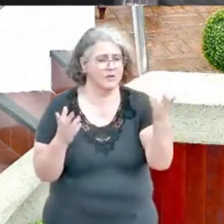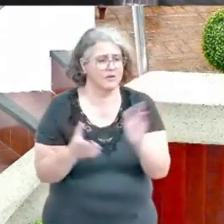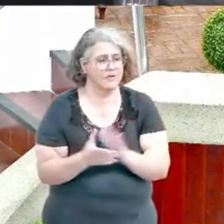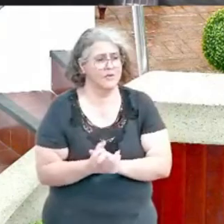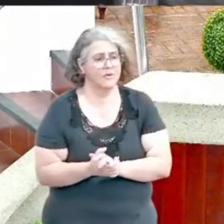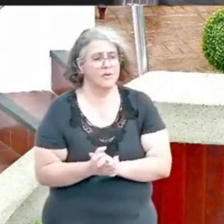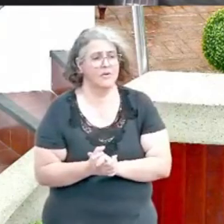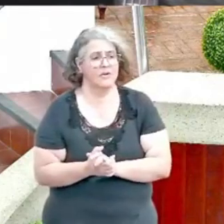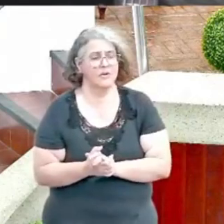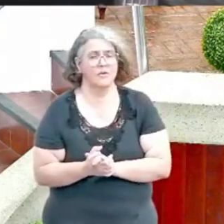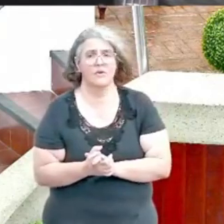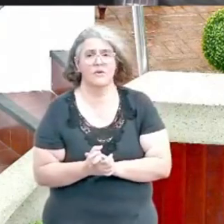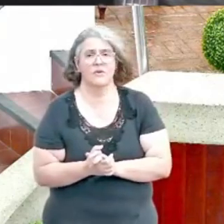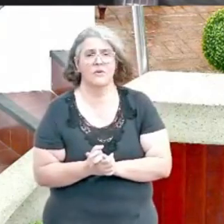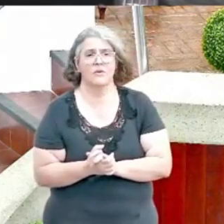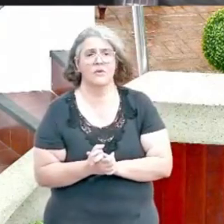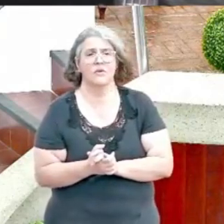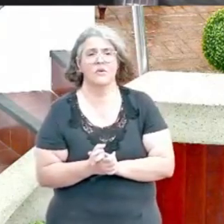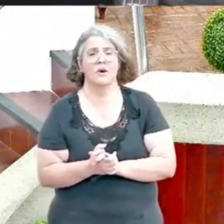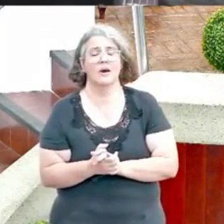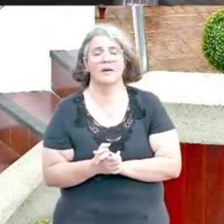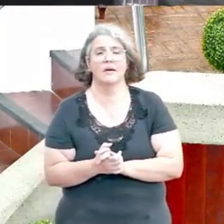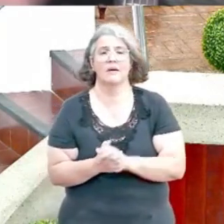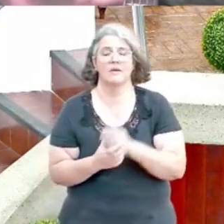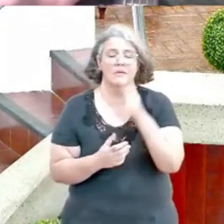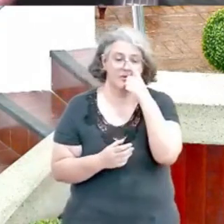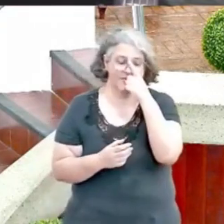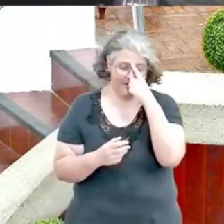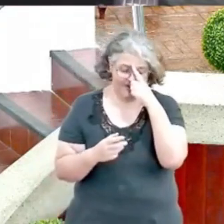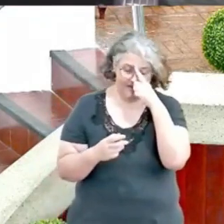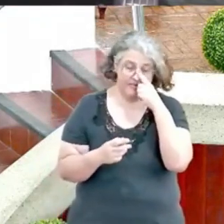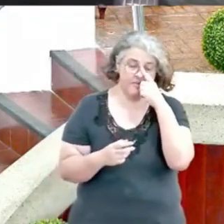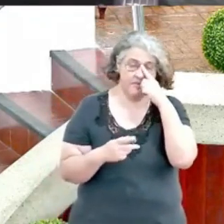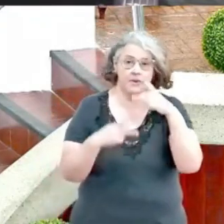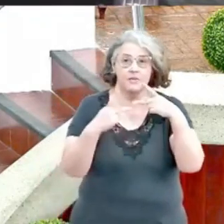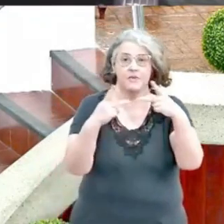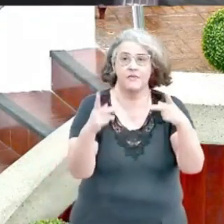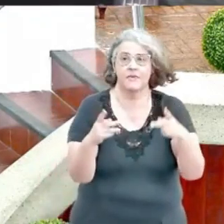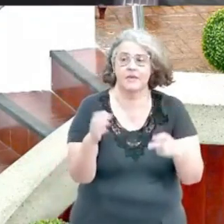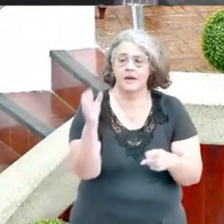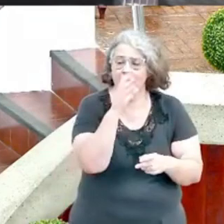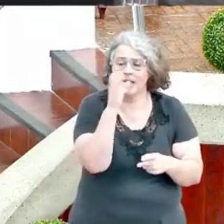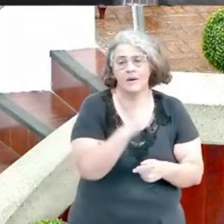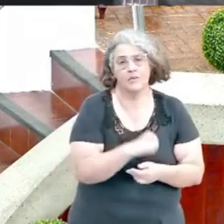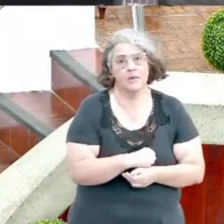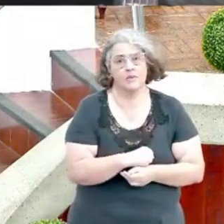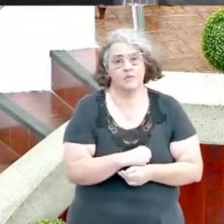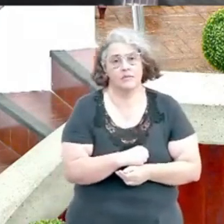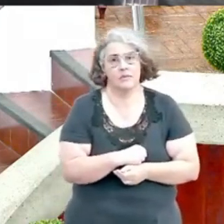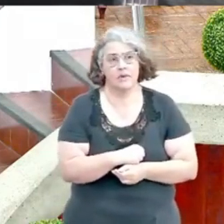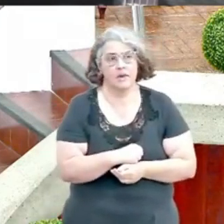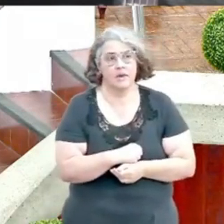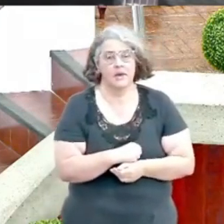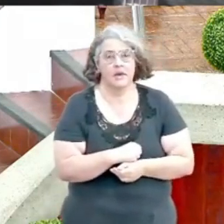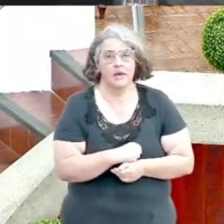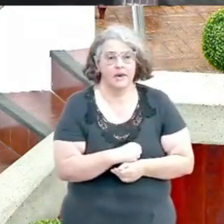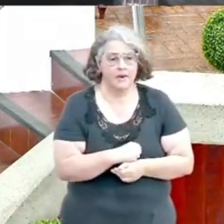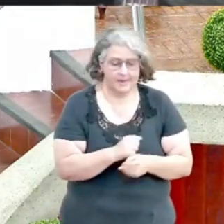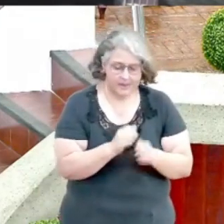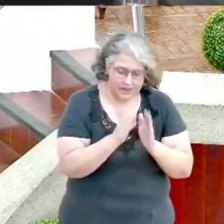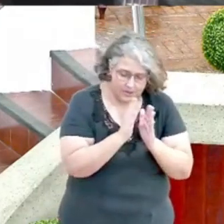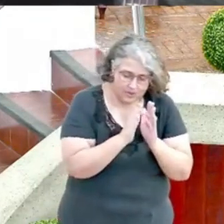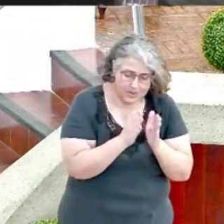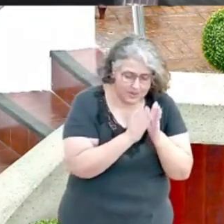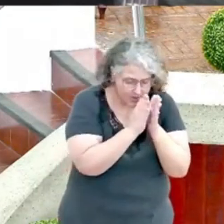18. Ele começa dizendo que esta separação é por breve tempo. Na língua original, por breve